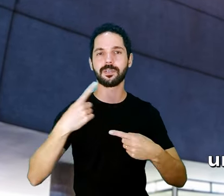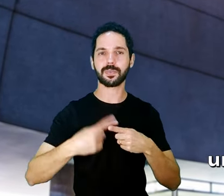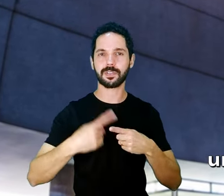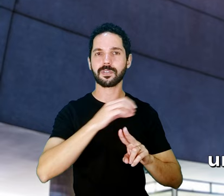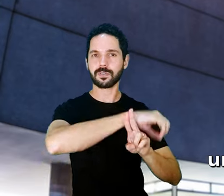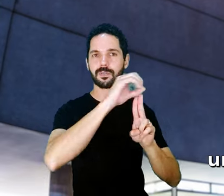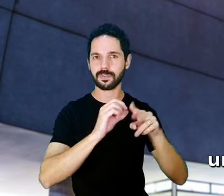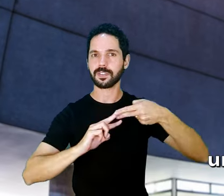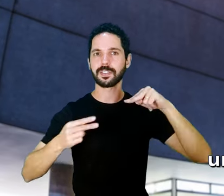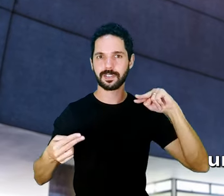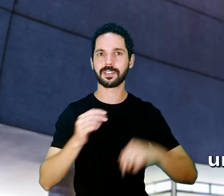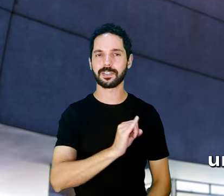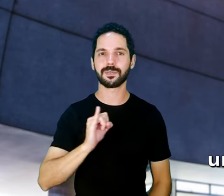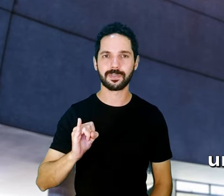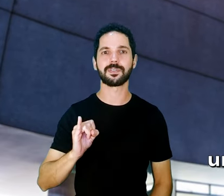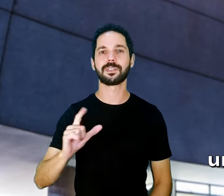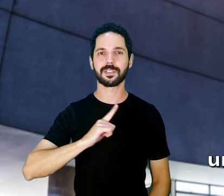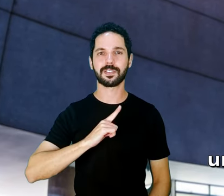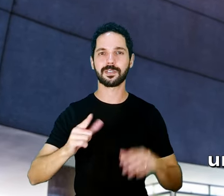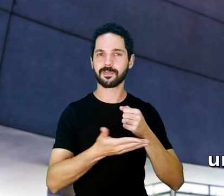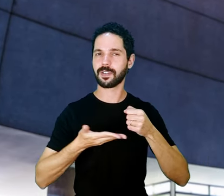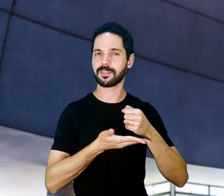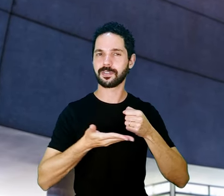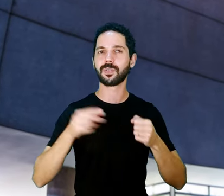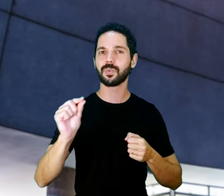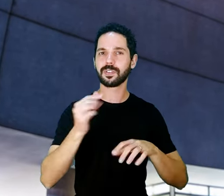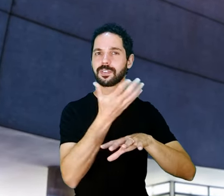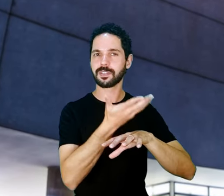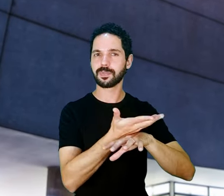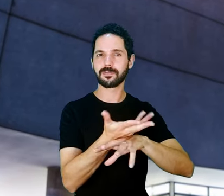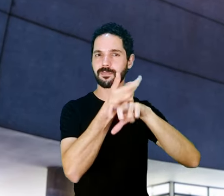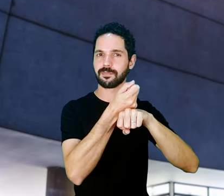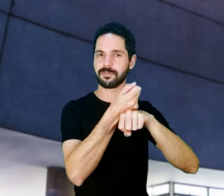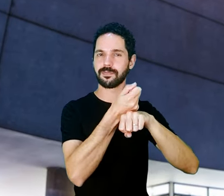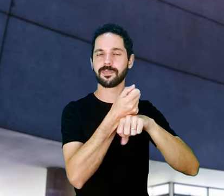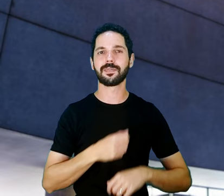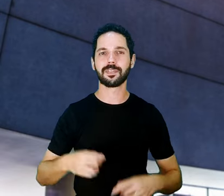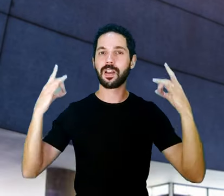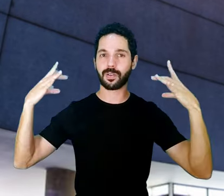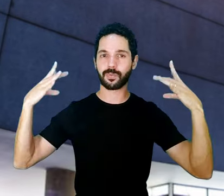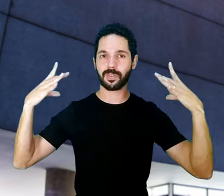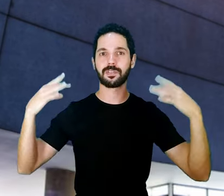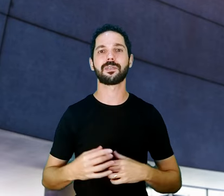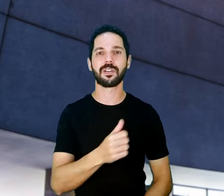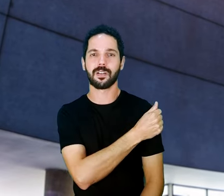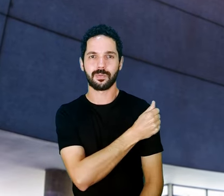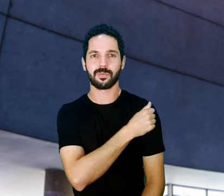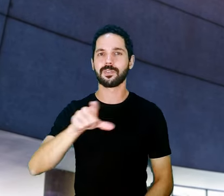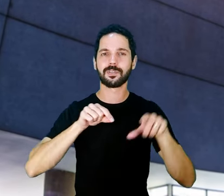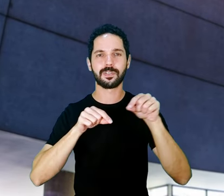universidade, pois o nosso DNA institucional tem como base a interdisciplinaridade e a